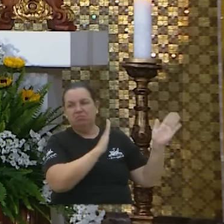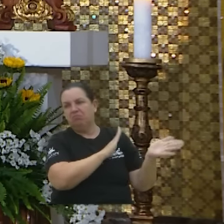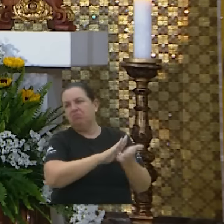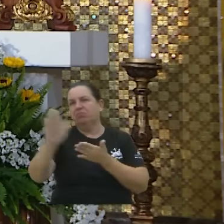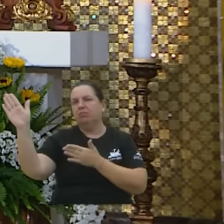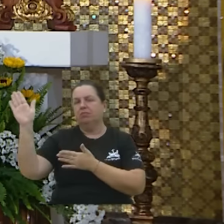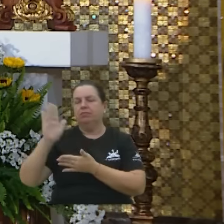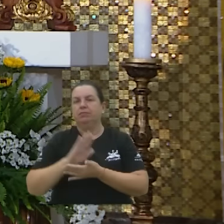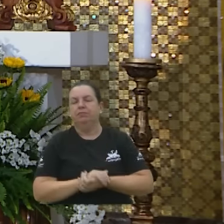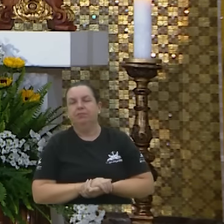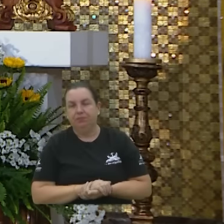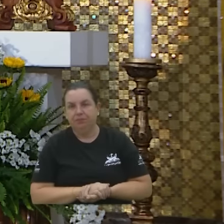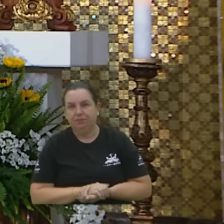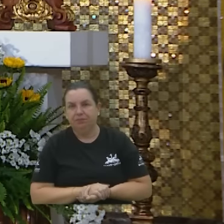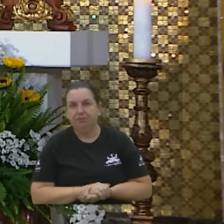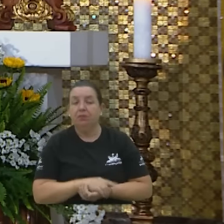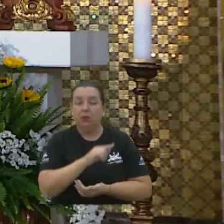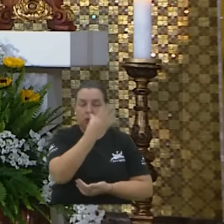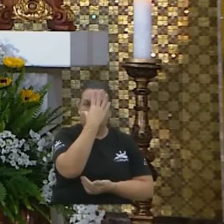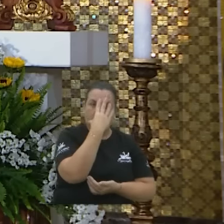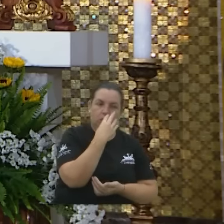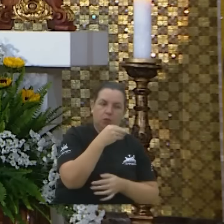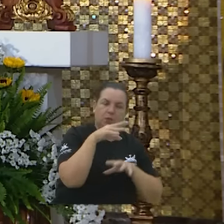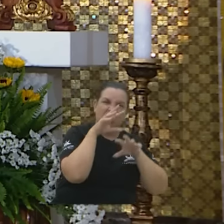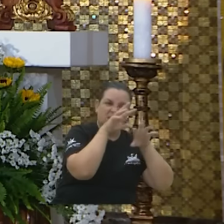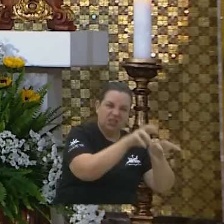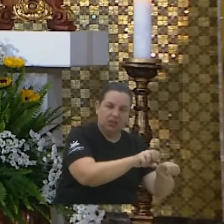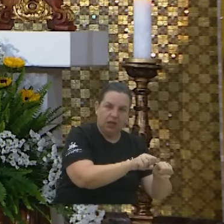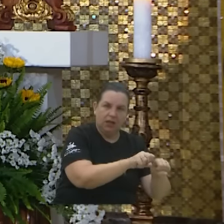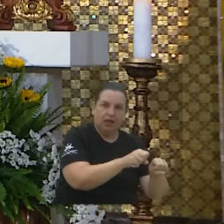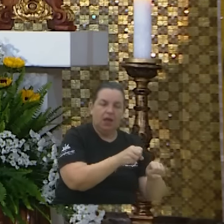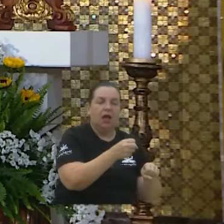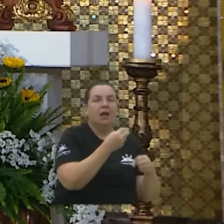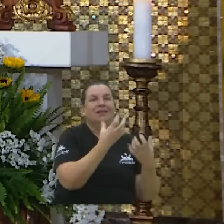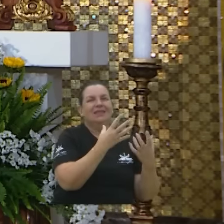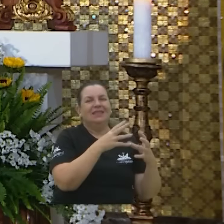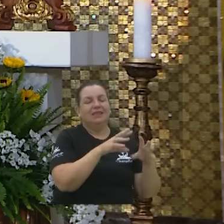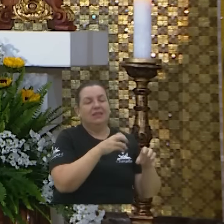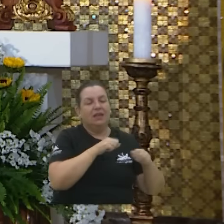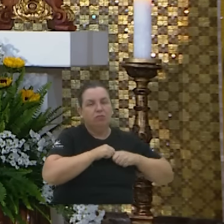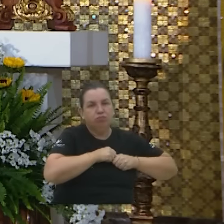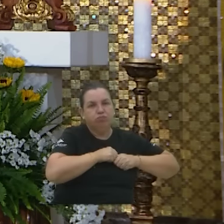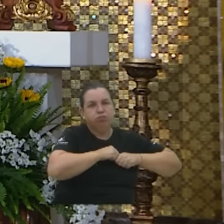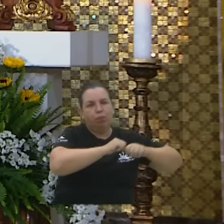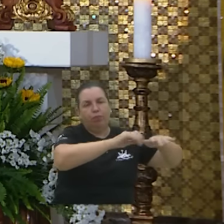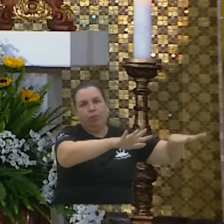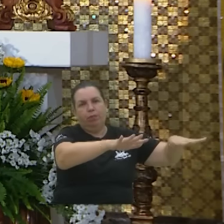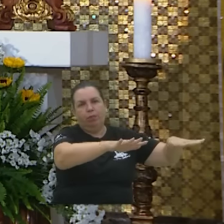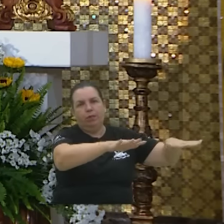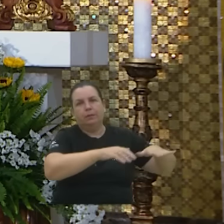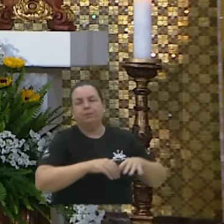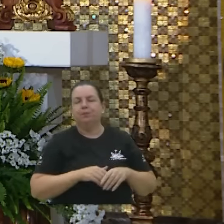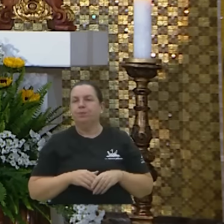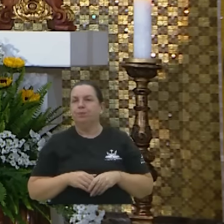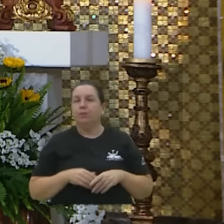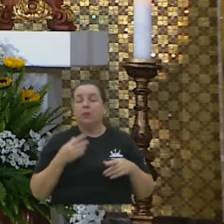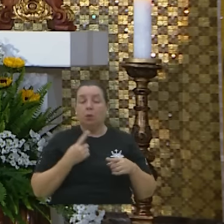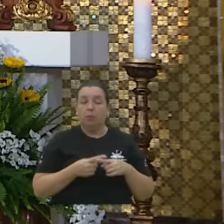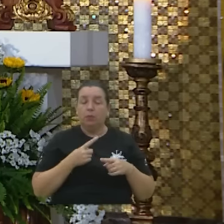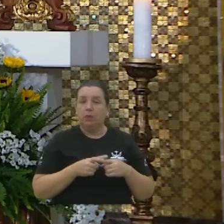foge. E o lobo as ataca e as dispersa. Pois